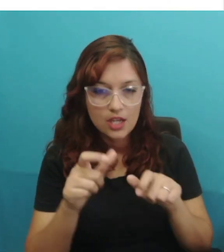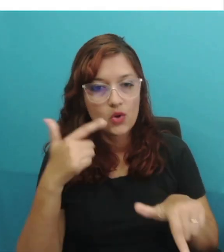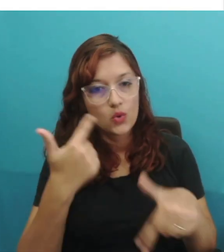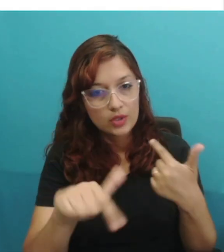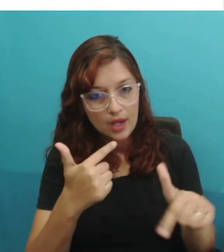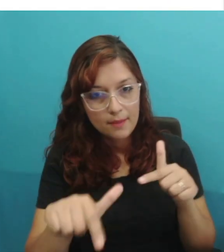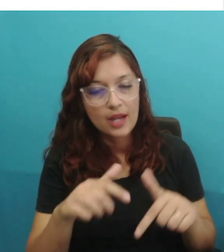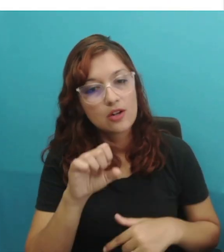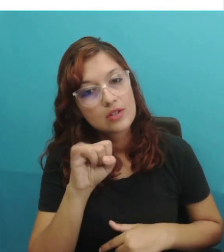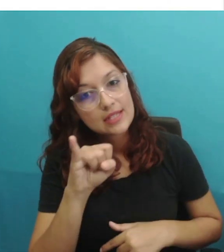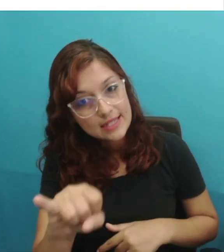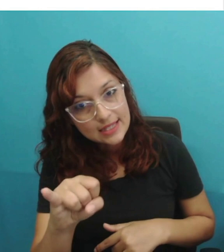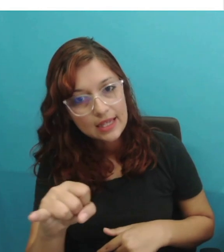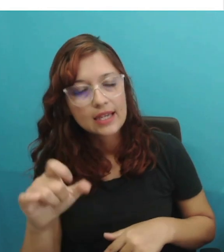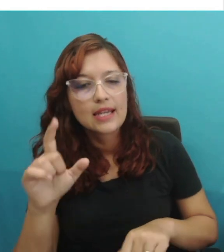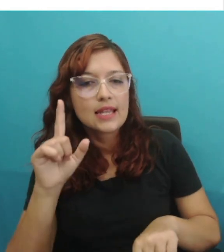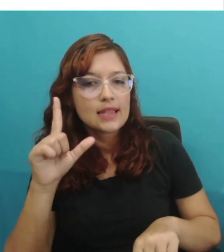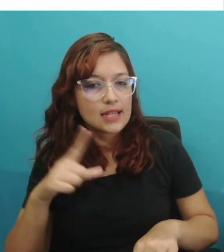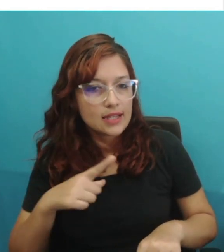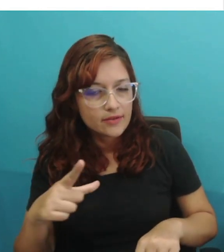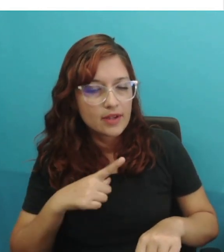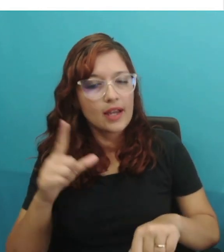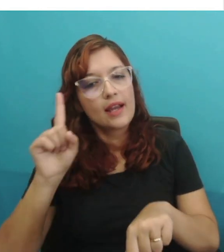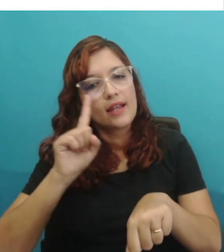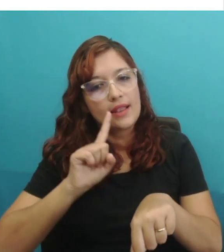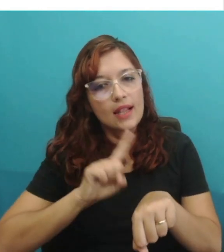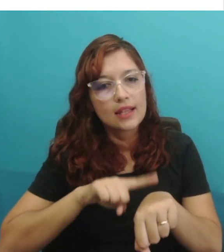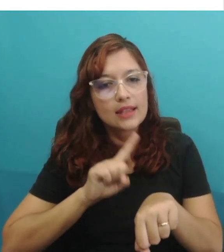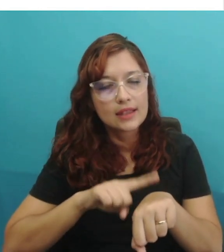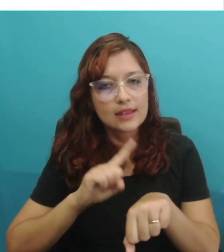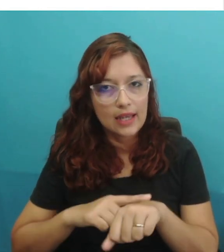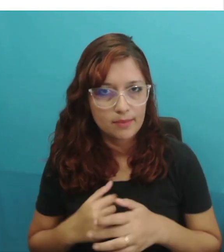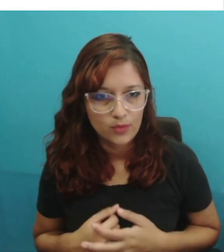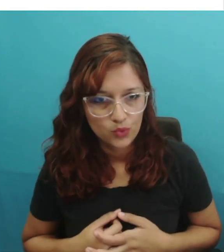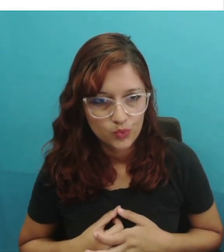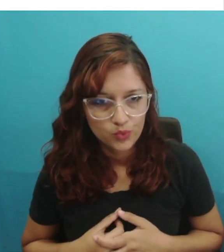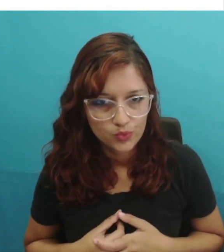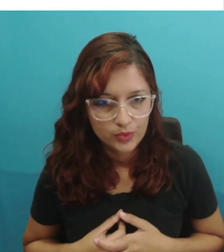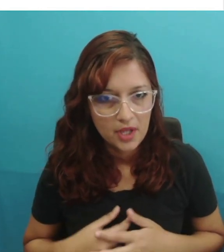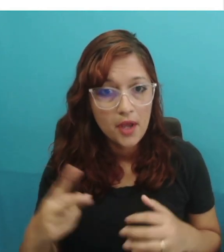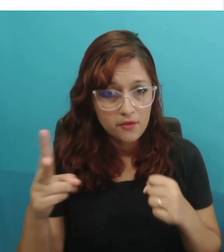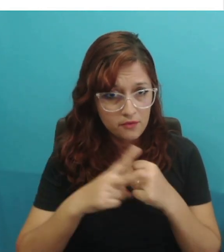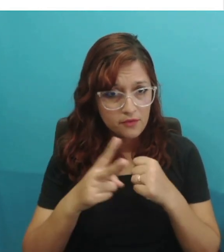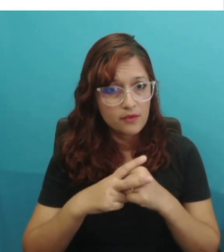Ó, farei o trabalho se tiver tempo.